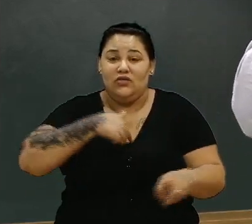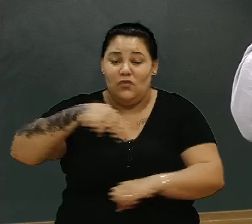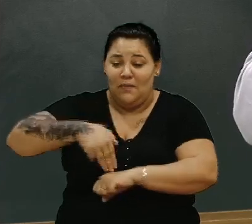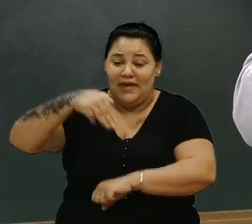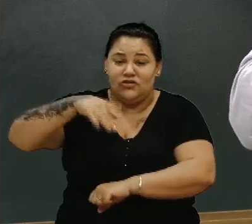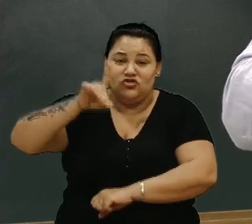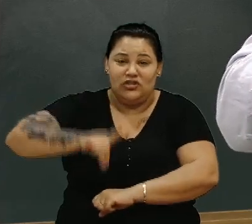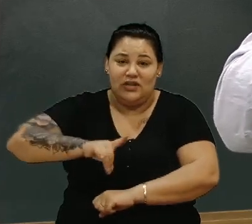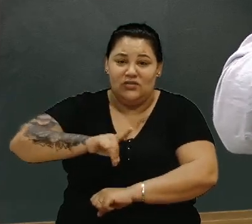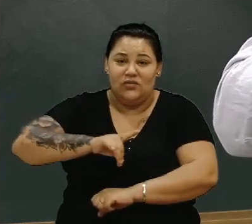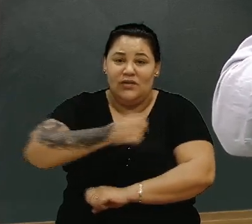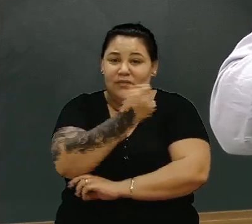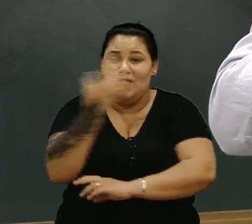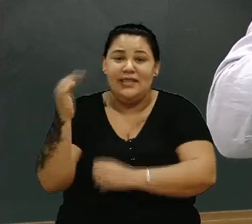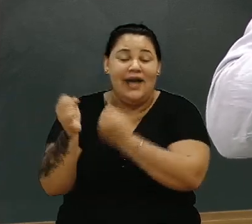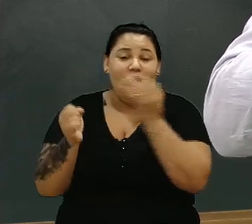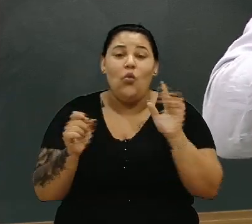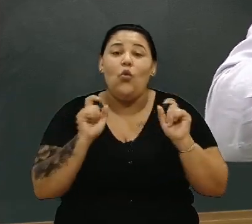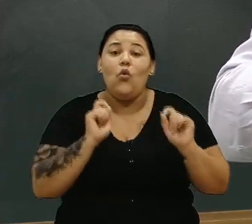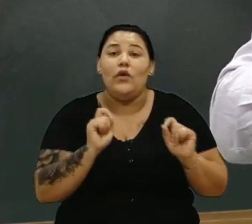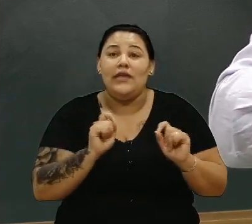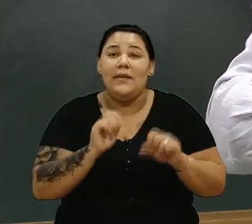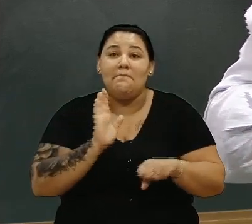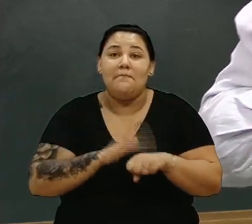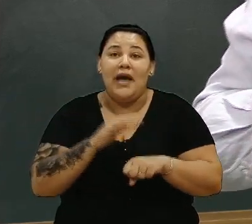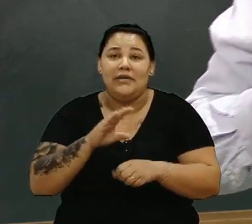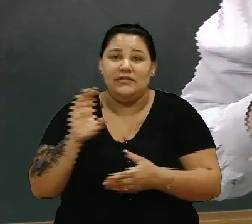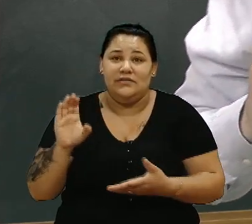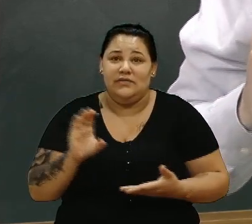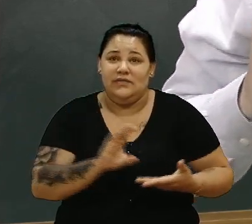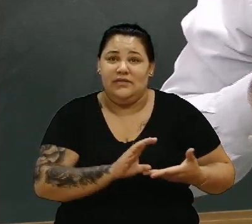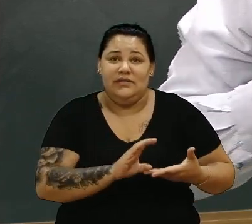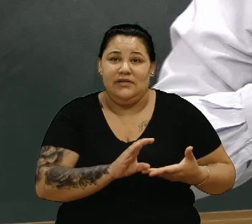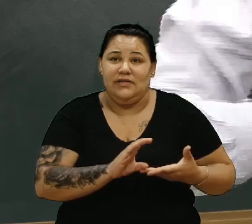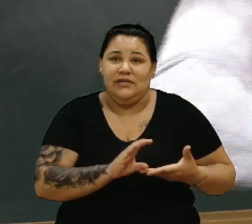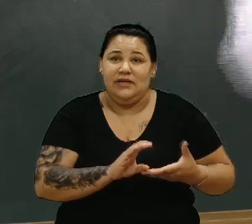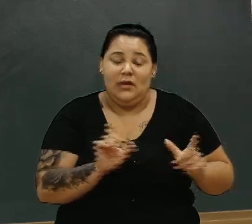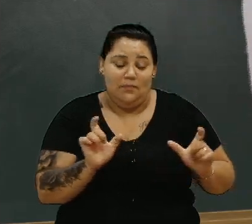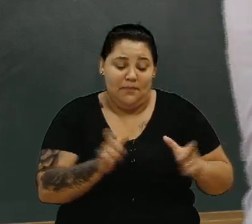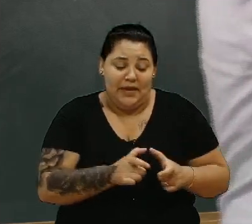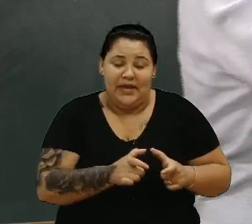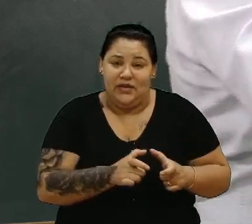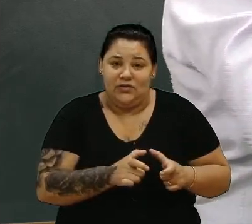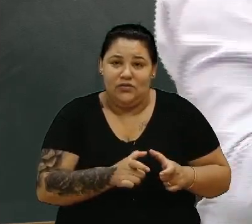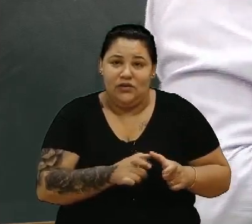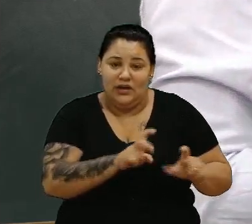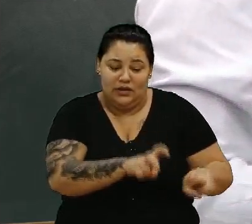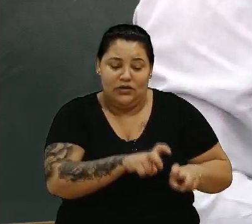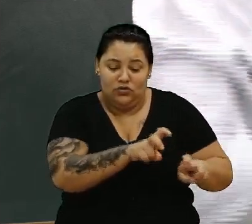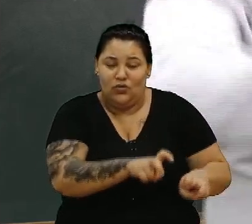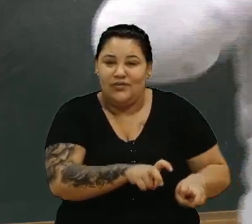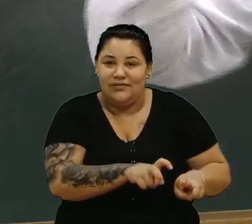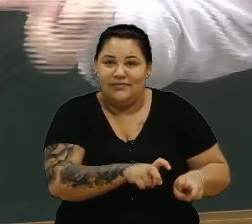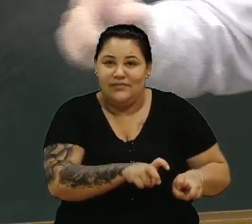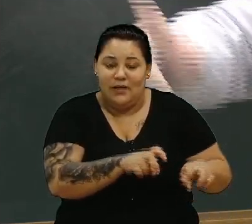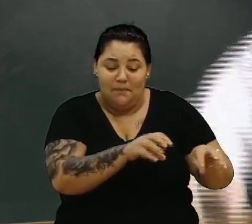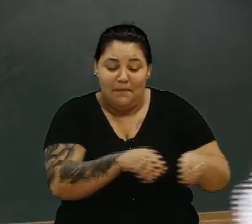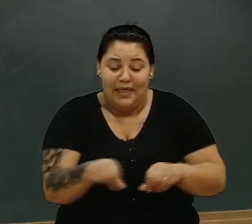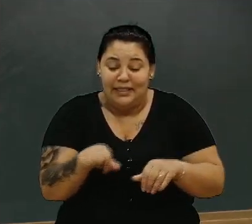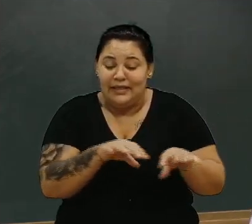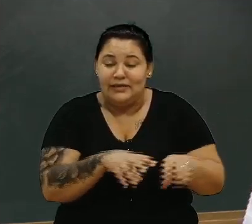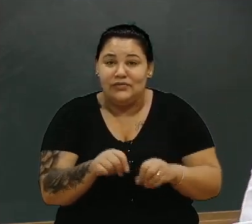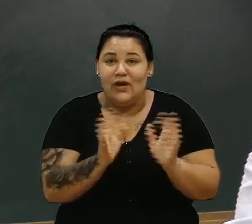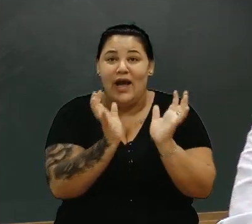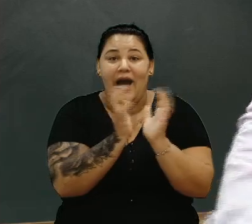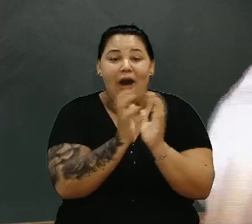quem alimenta o Brasil é o pequeno e médio agricultor, plantando alface em Galópolis e não plantando soja no